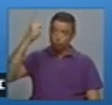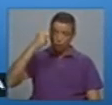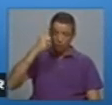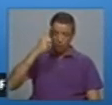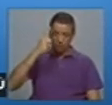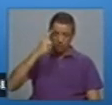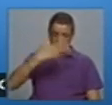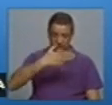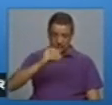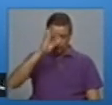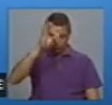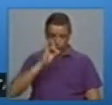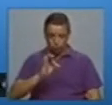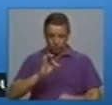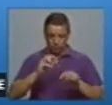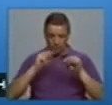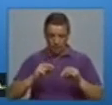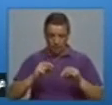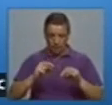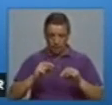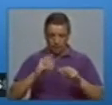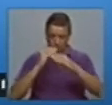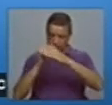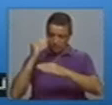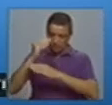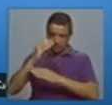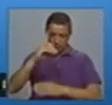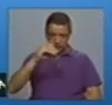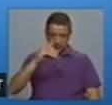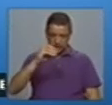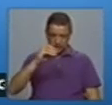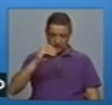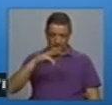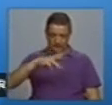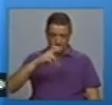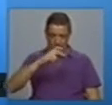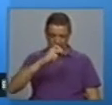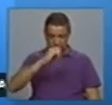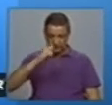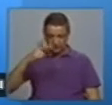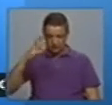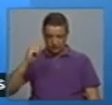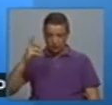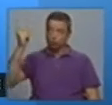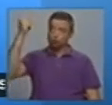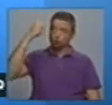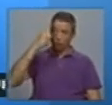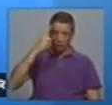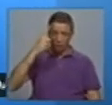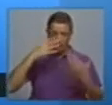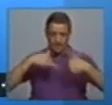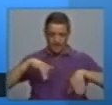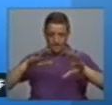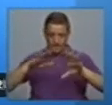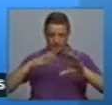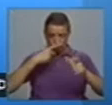70% mais do que as esperadas com massas superiores a 60 massas solares. O que nos diz este estudo é que os astrónomos pensavam